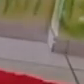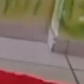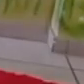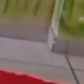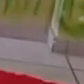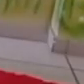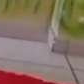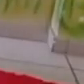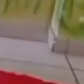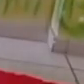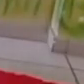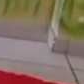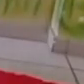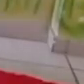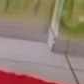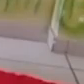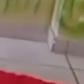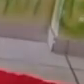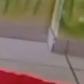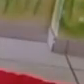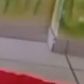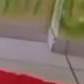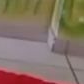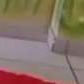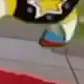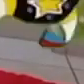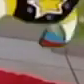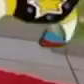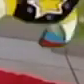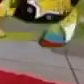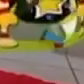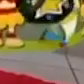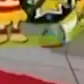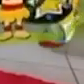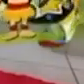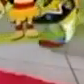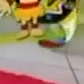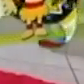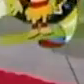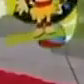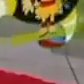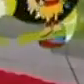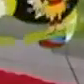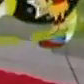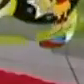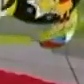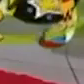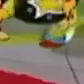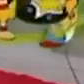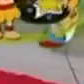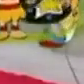pé. O pajé tomou suas traias e foi perto do boi. Começou